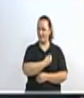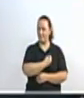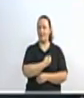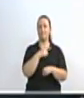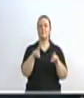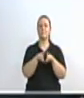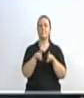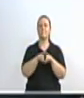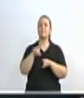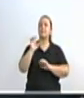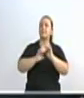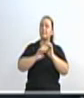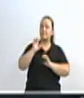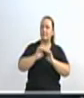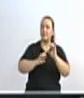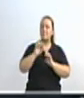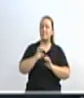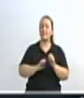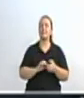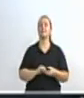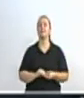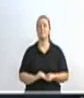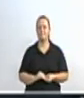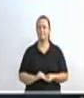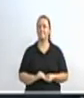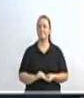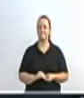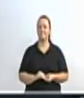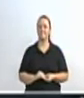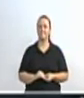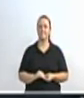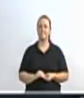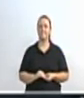das empresas que estão aqui, dos nossos irmãos